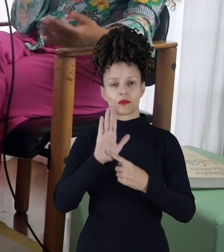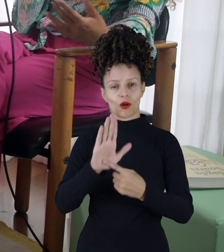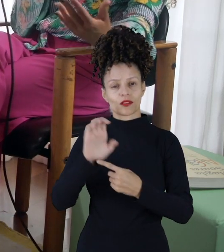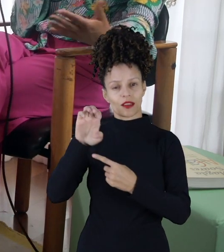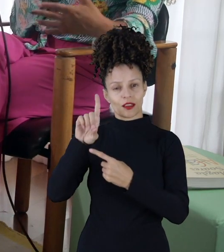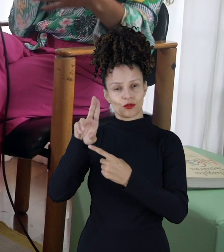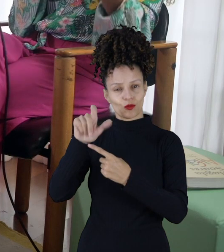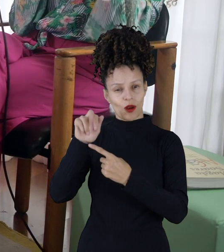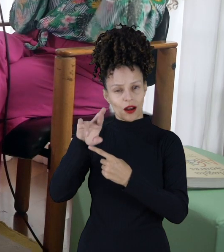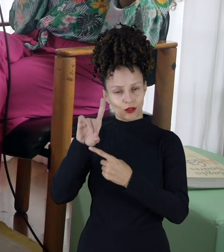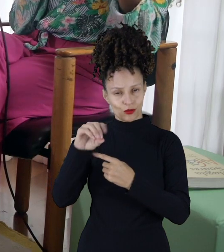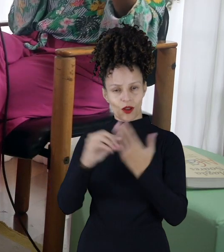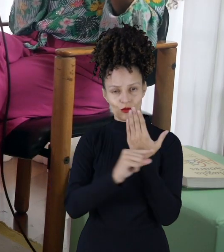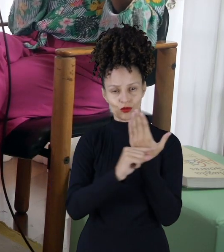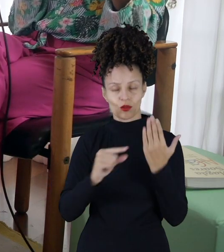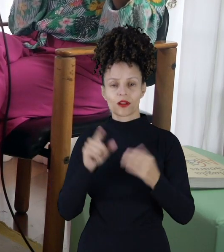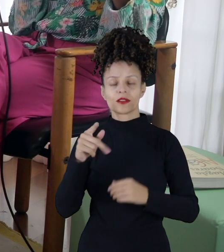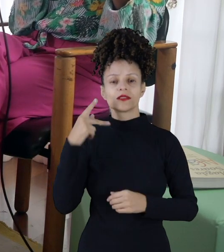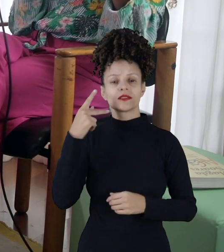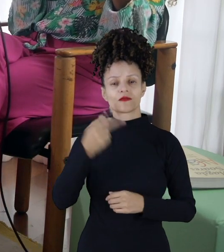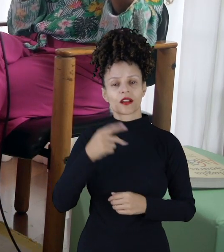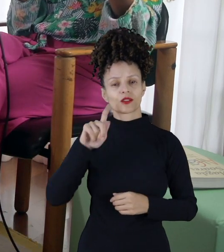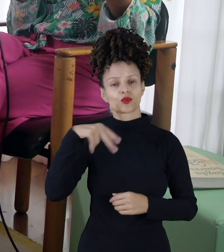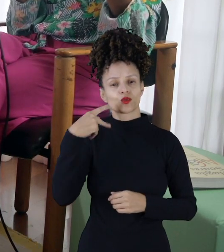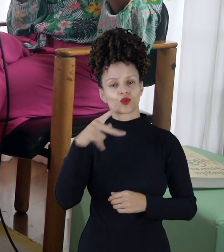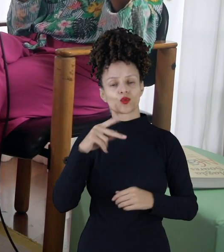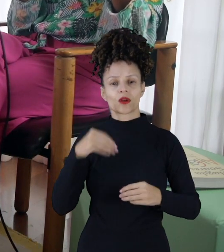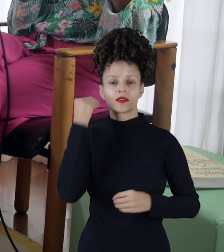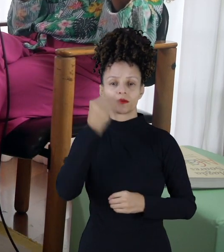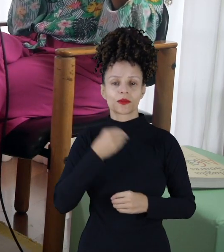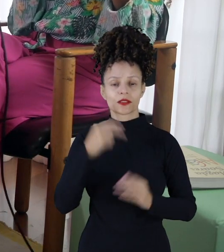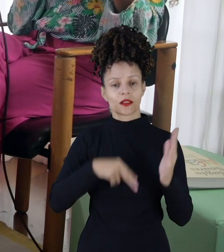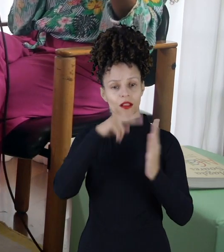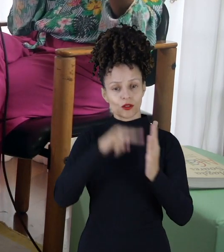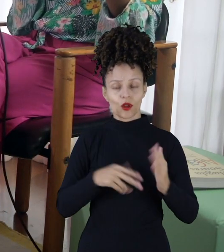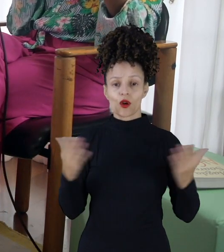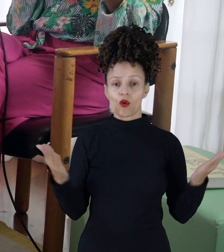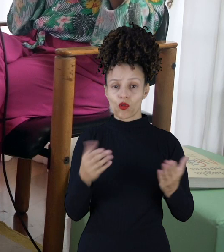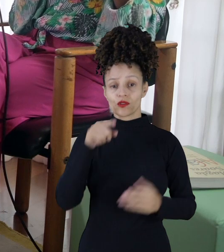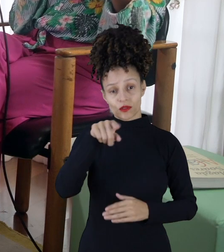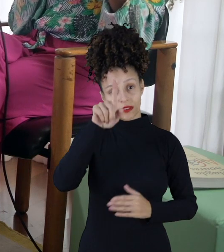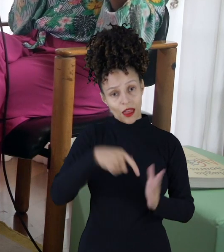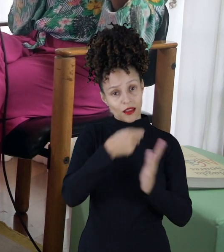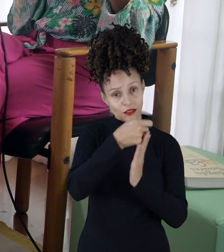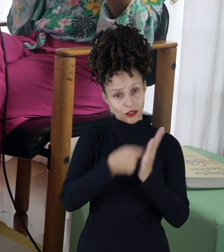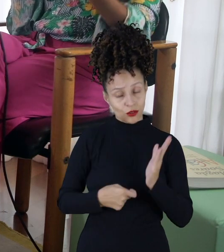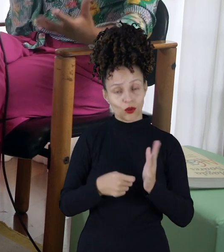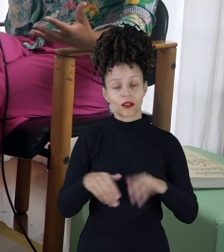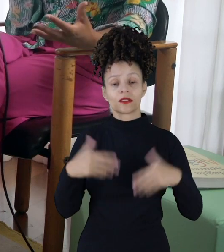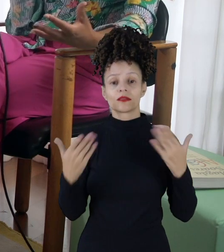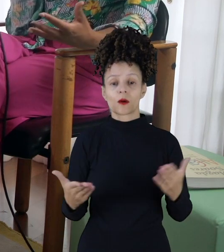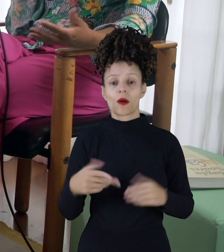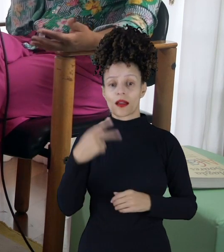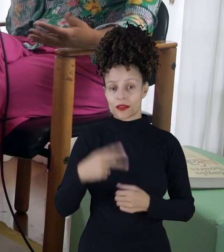você traz o Eduardo Galeano e vai falando sobre essa tua experiência quanto leitora e que hoje você é uma